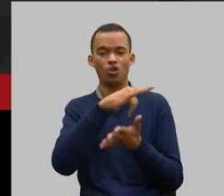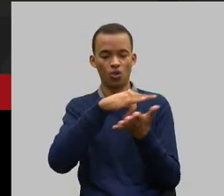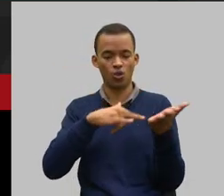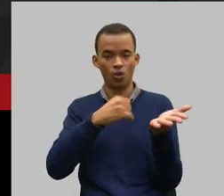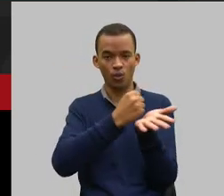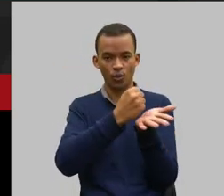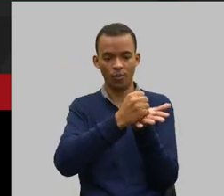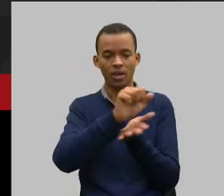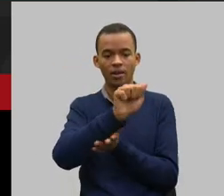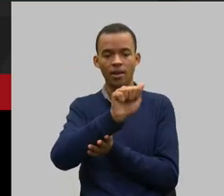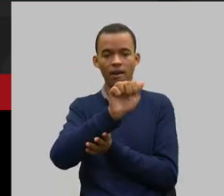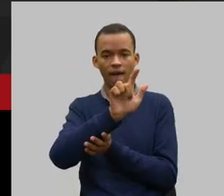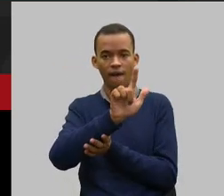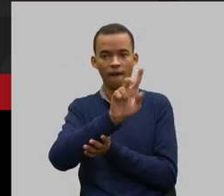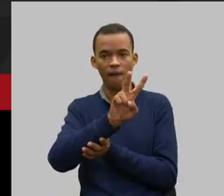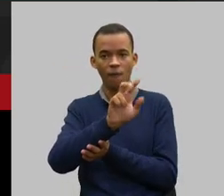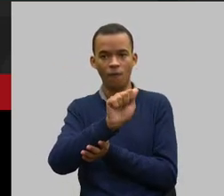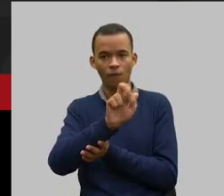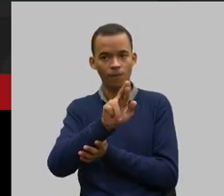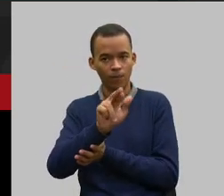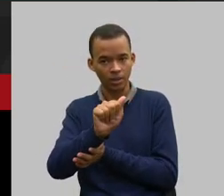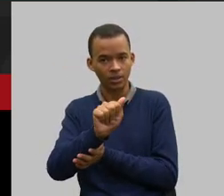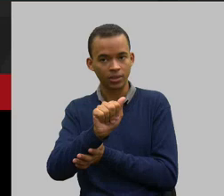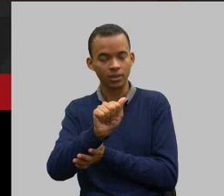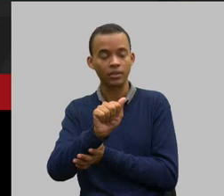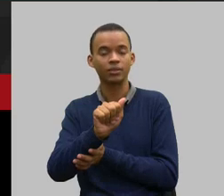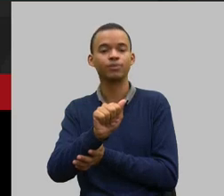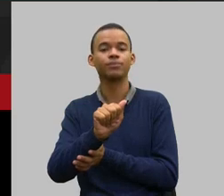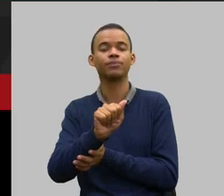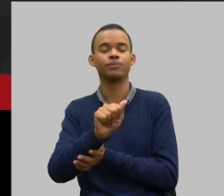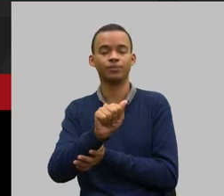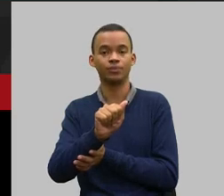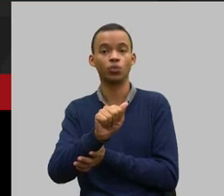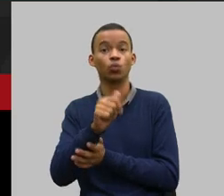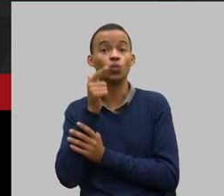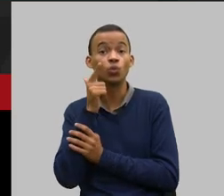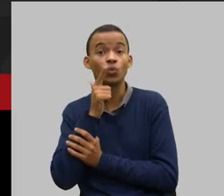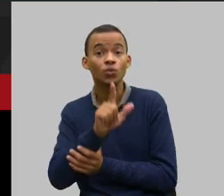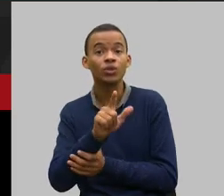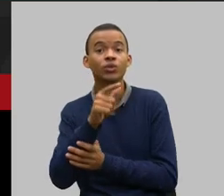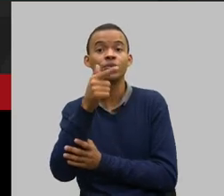pedidos de alvará 790 foram liberados